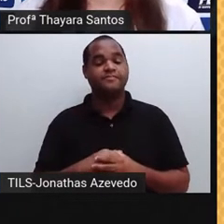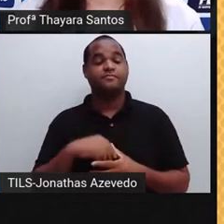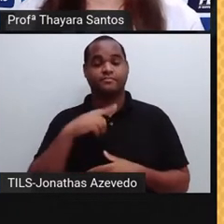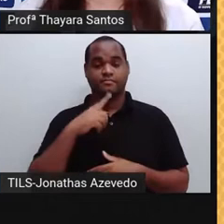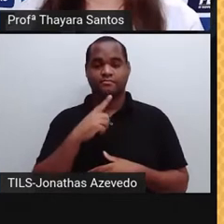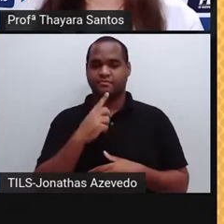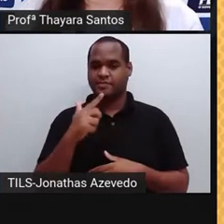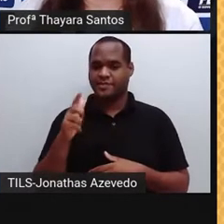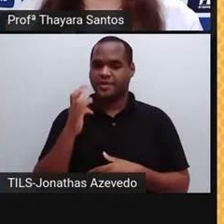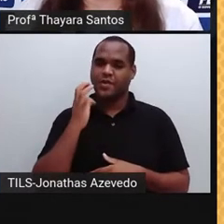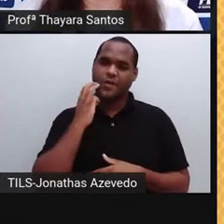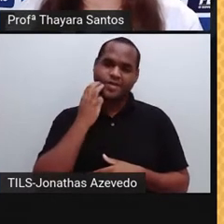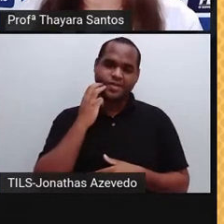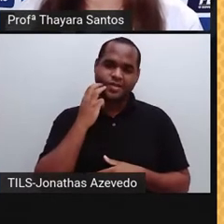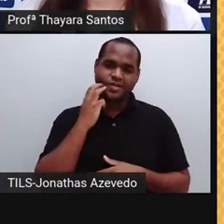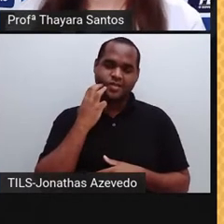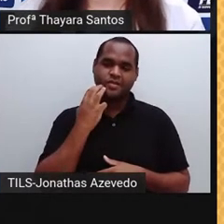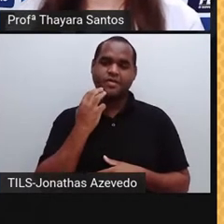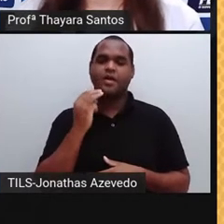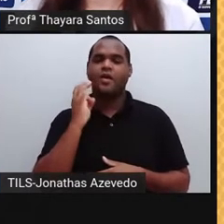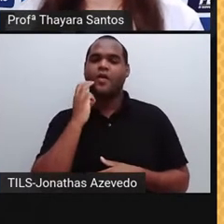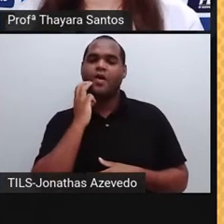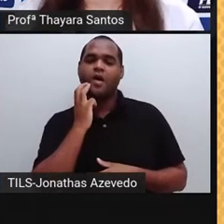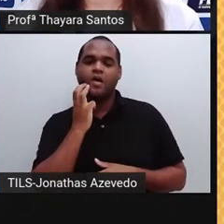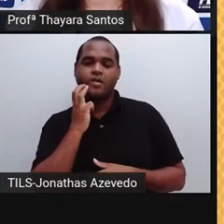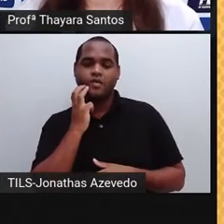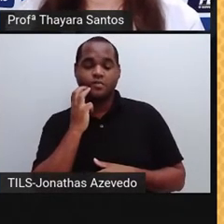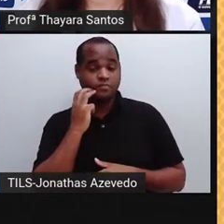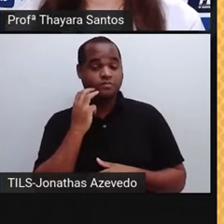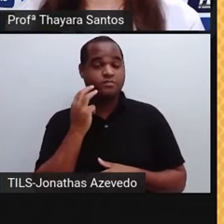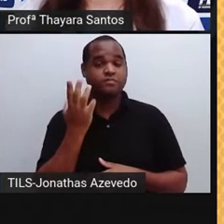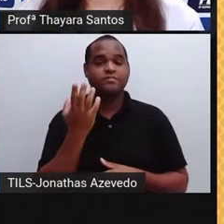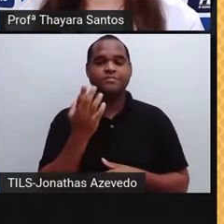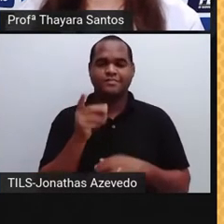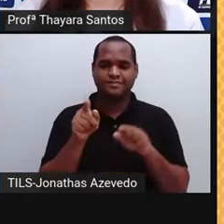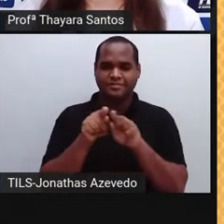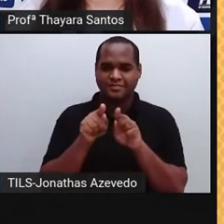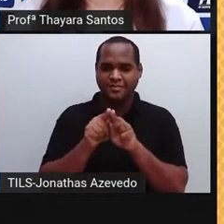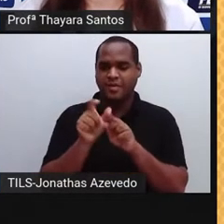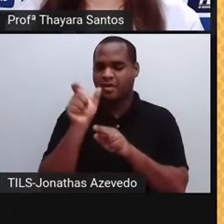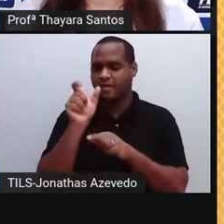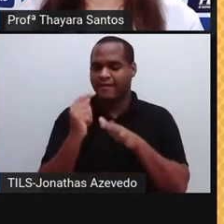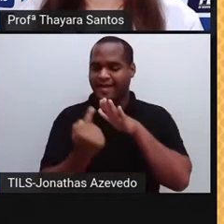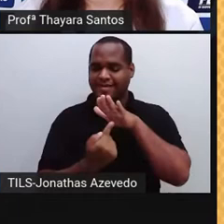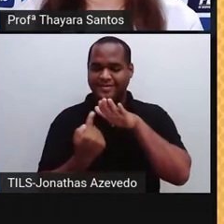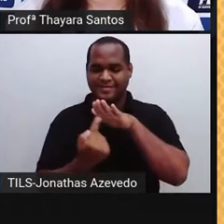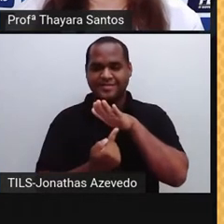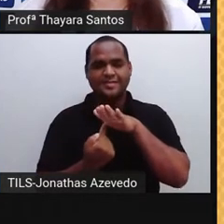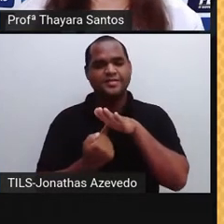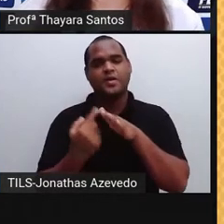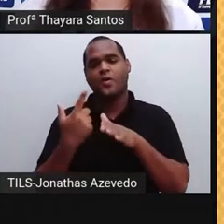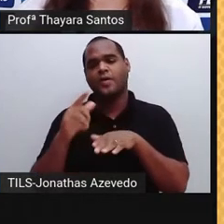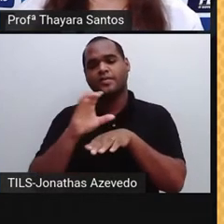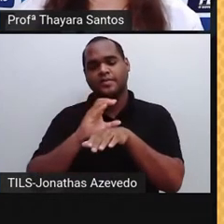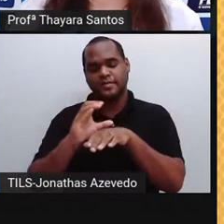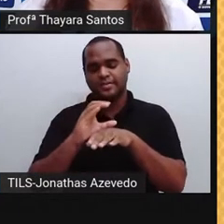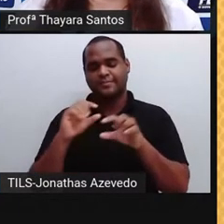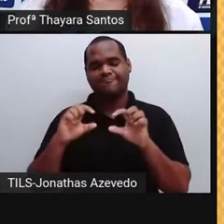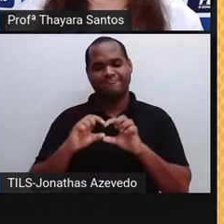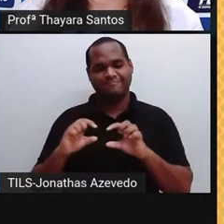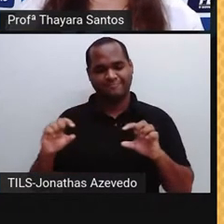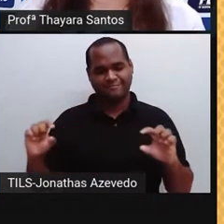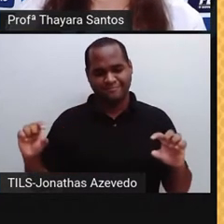caso, estão em rosa, pink, são os gases nobres. Aqueles que estão aqui em cinza, nessa parte de baixo